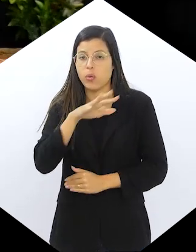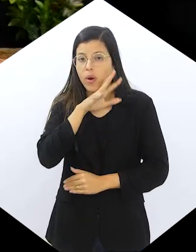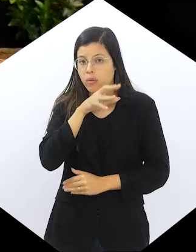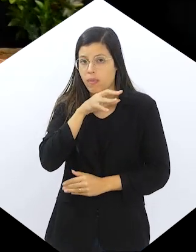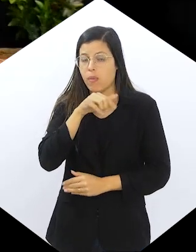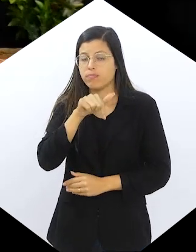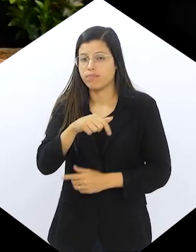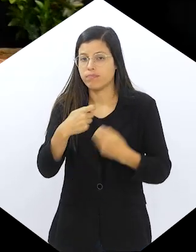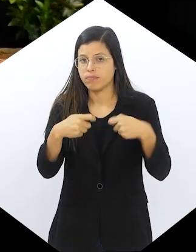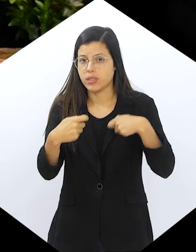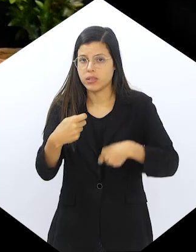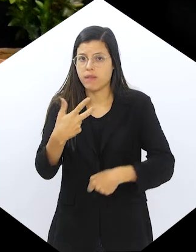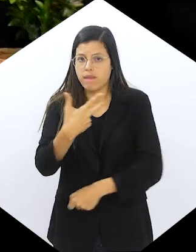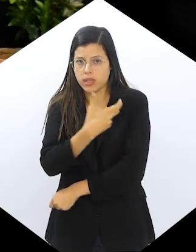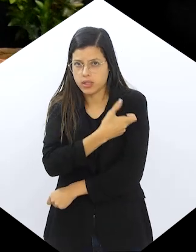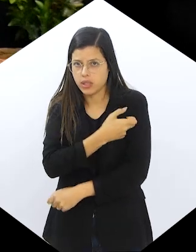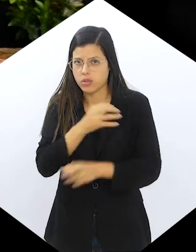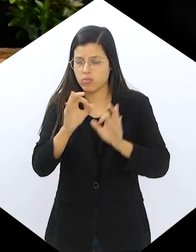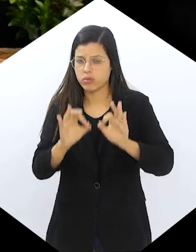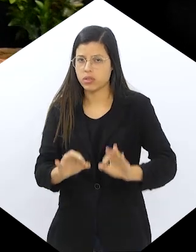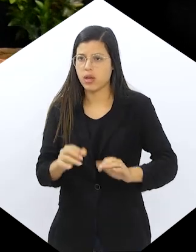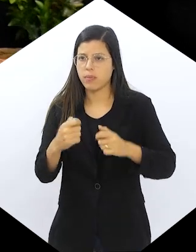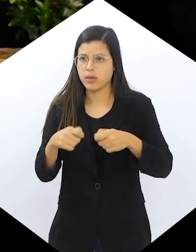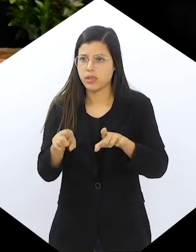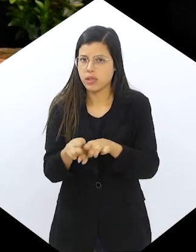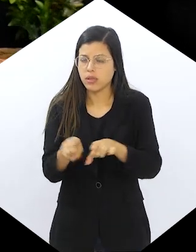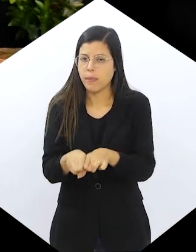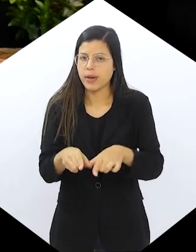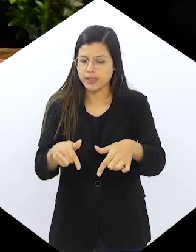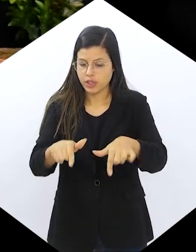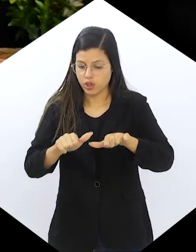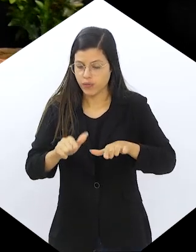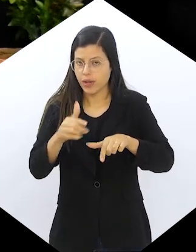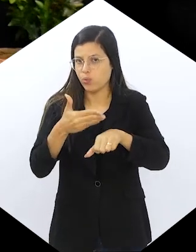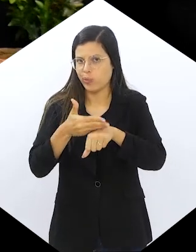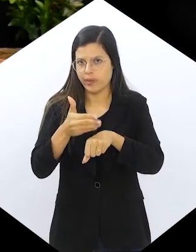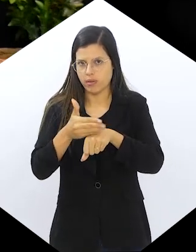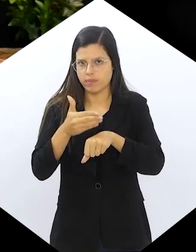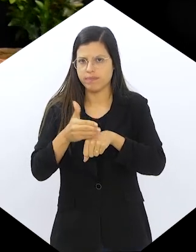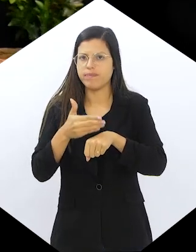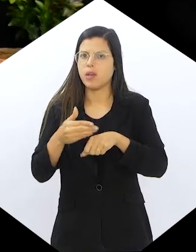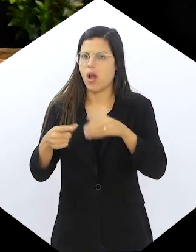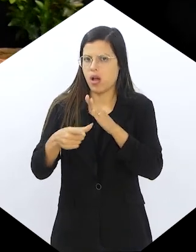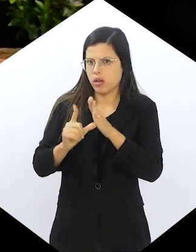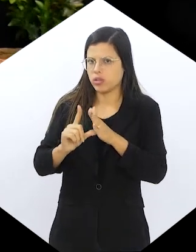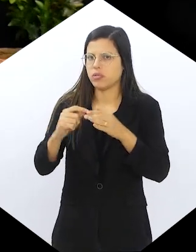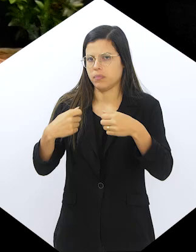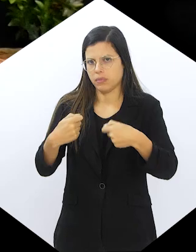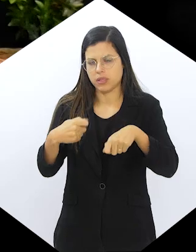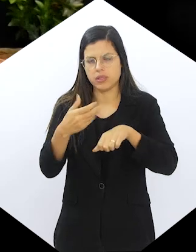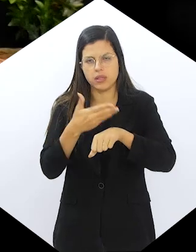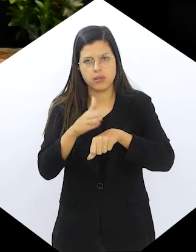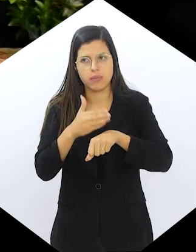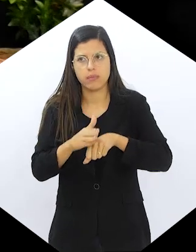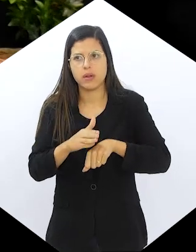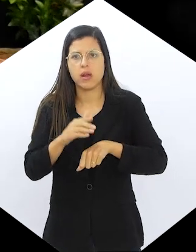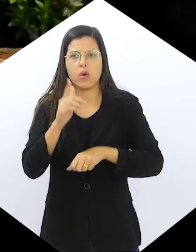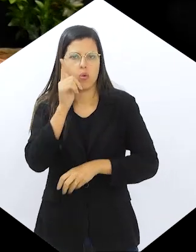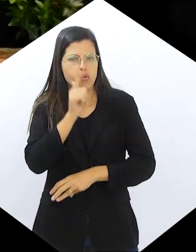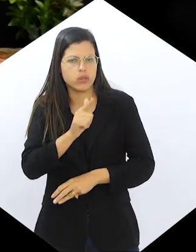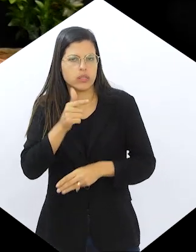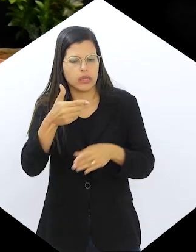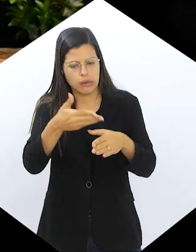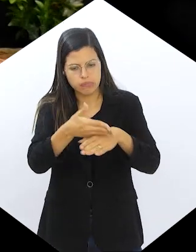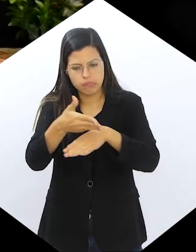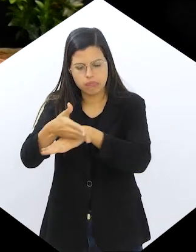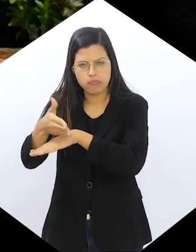dia e ele precisa apresentar o certificado do adestramento, que realmente ele precisa passar por isso para ele realmente conseguir ir